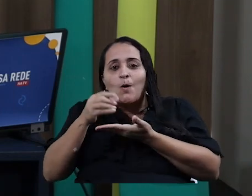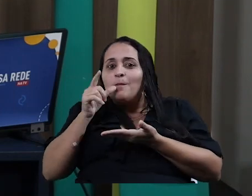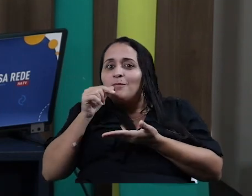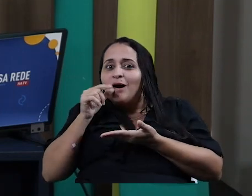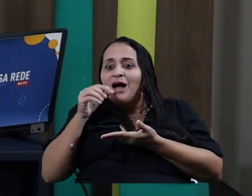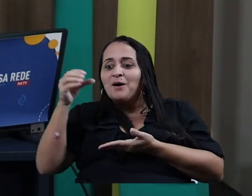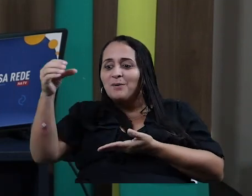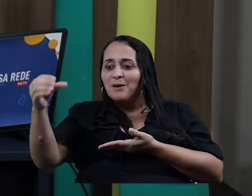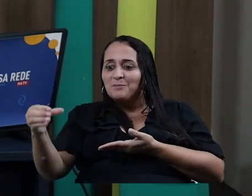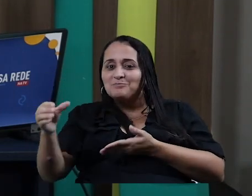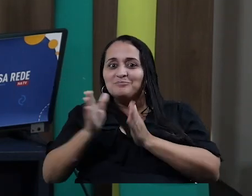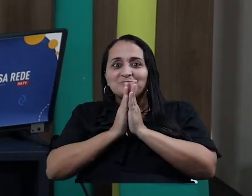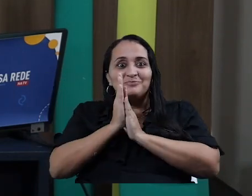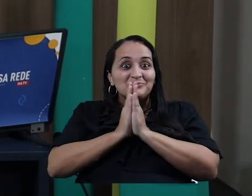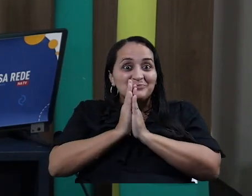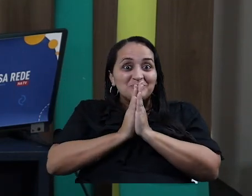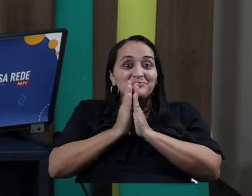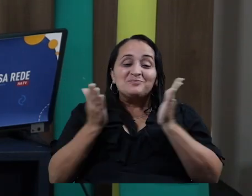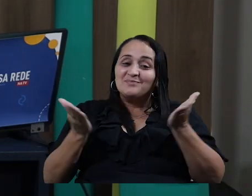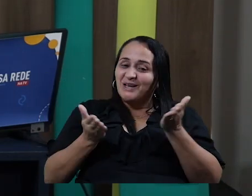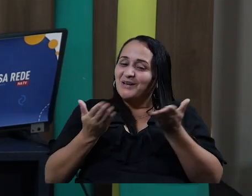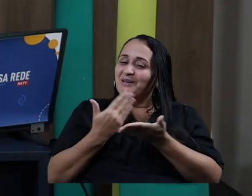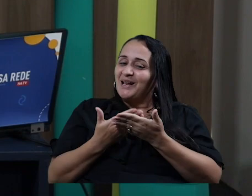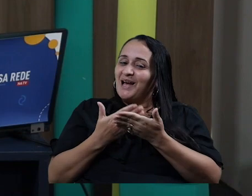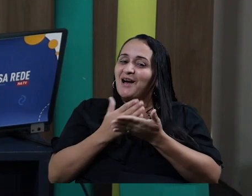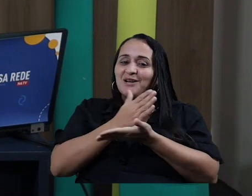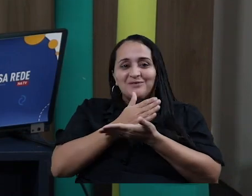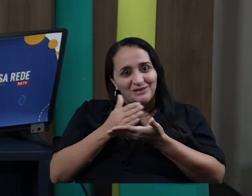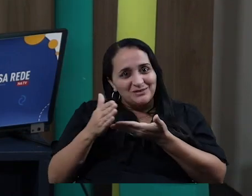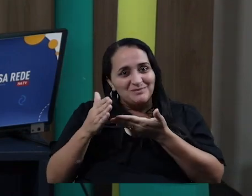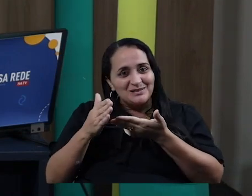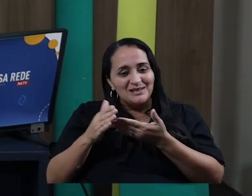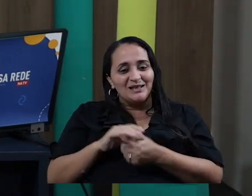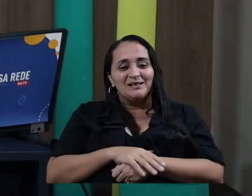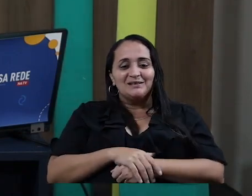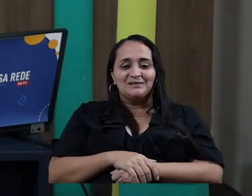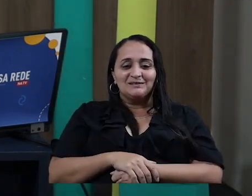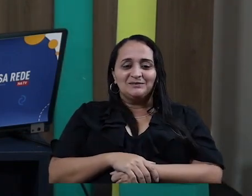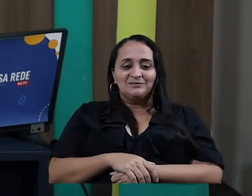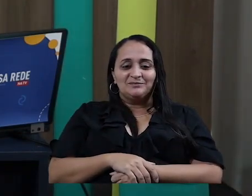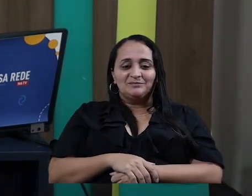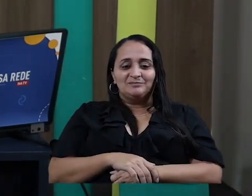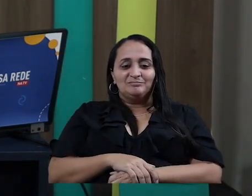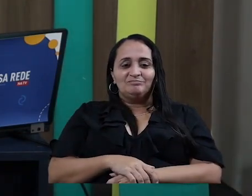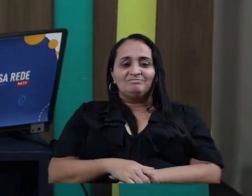Fiquem atentos, porque a aula de vocês vai começar agora. Isso.